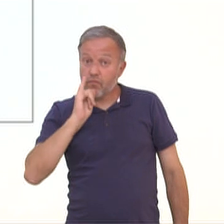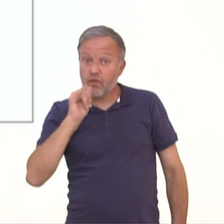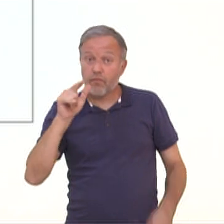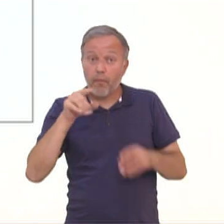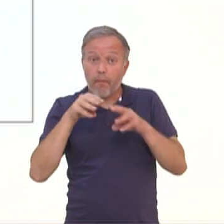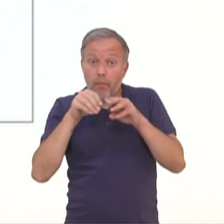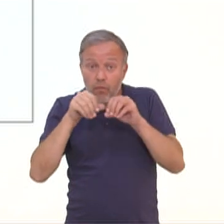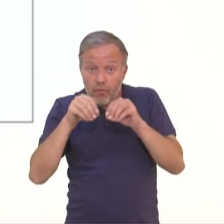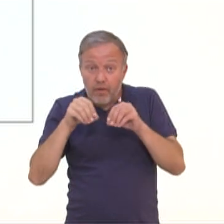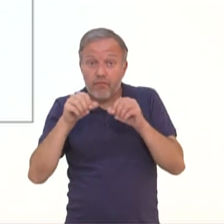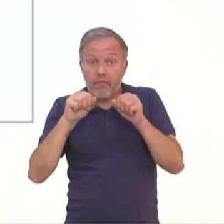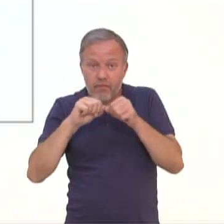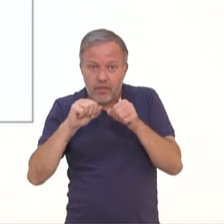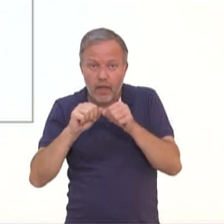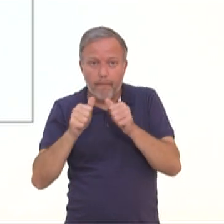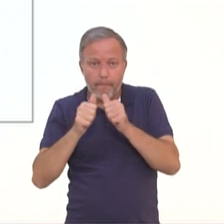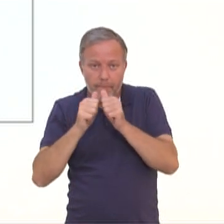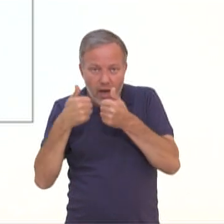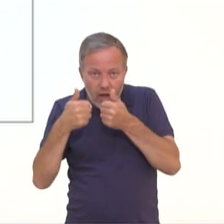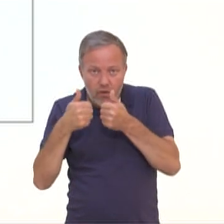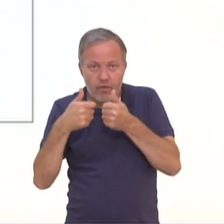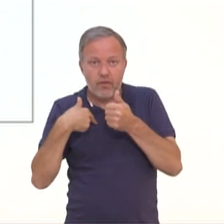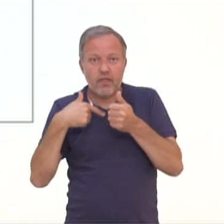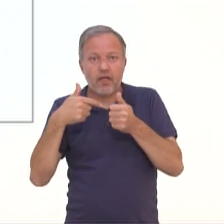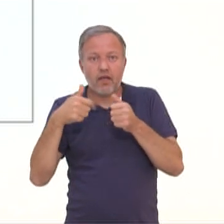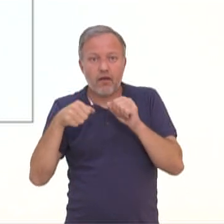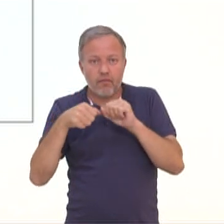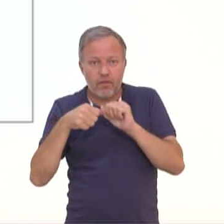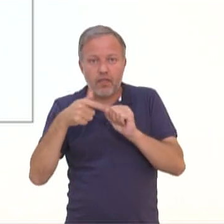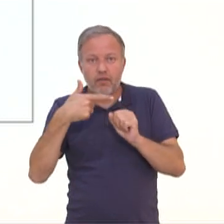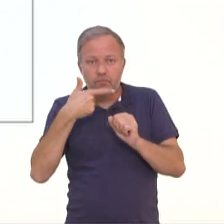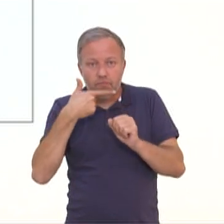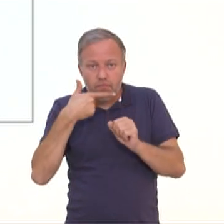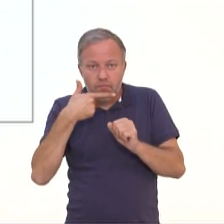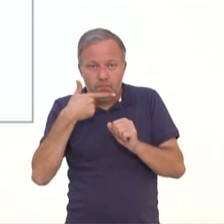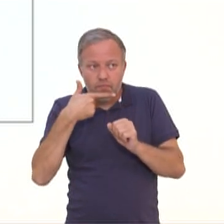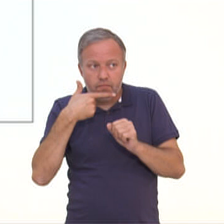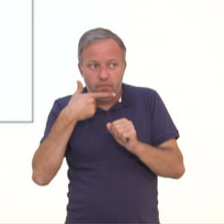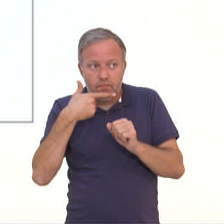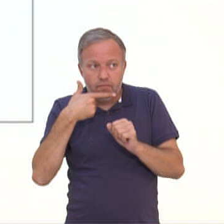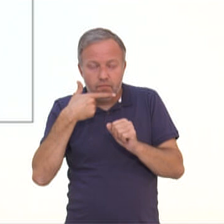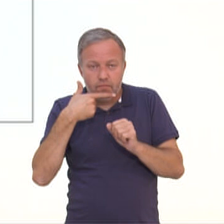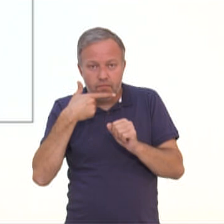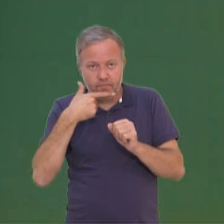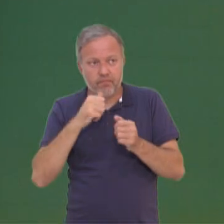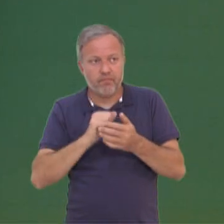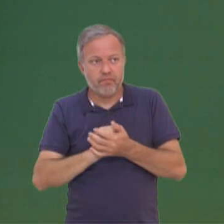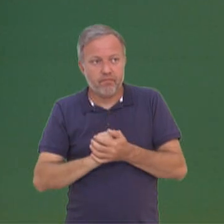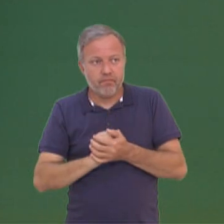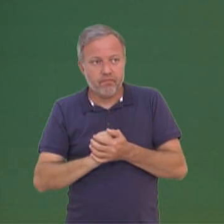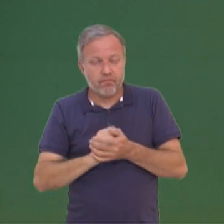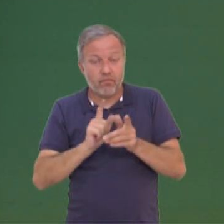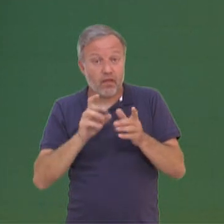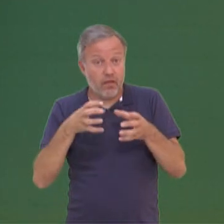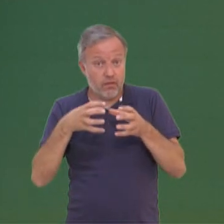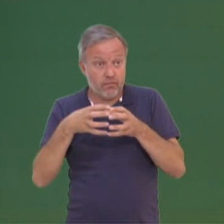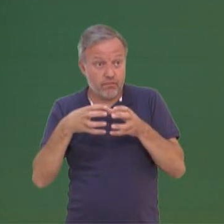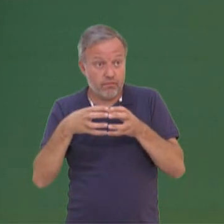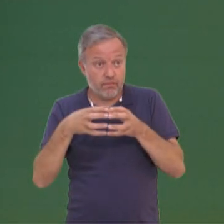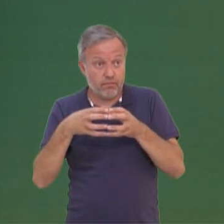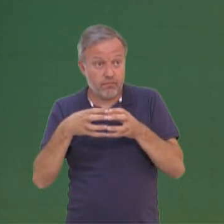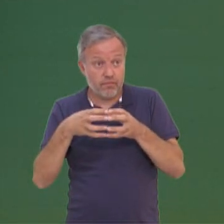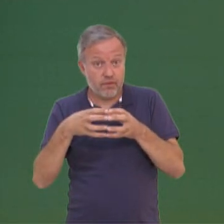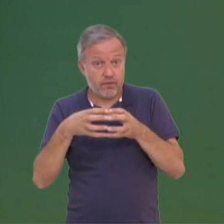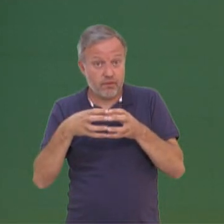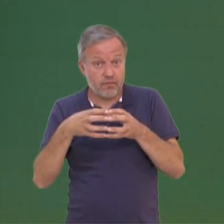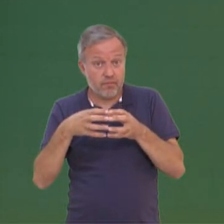então para a gente poder fazer pães, para a gente poder fazer queijos, ascomicetus. Esse grupo aqui é o que a gente mais tem que gostar